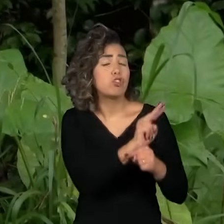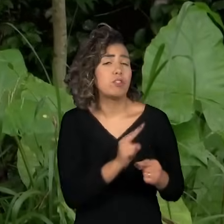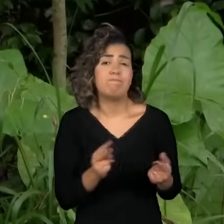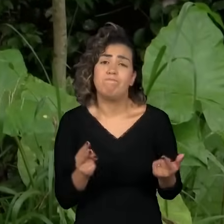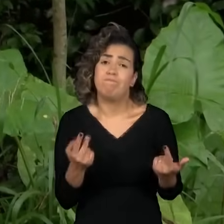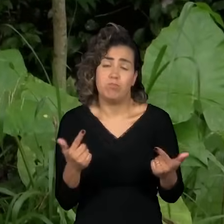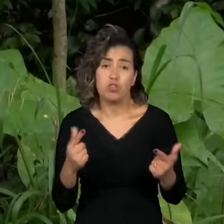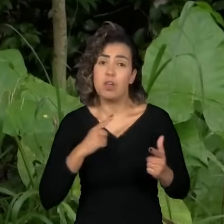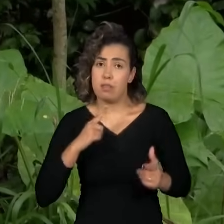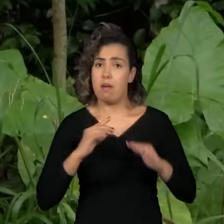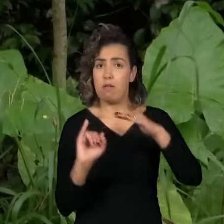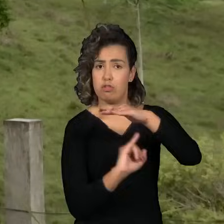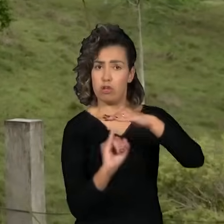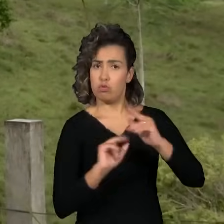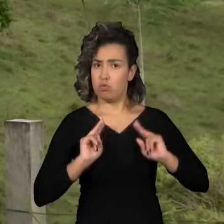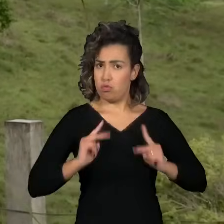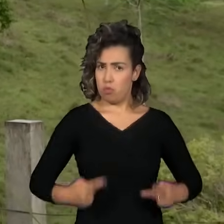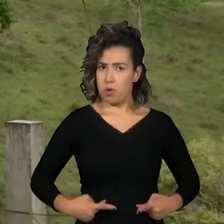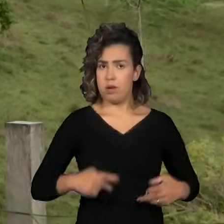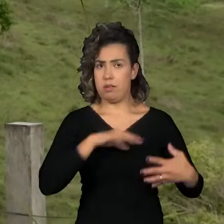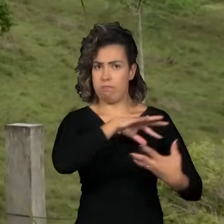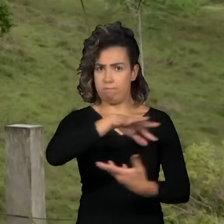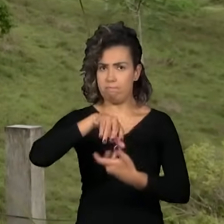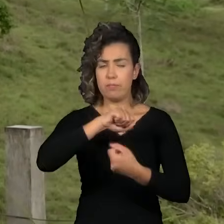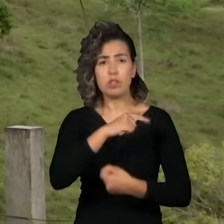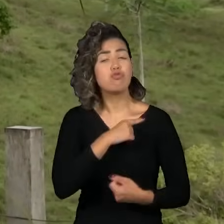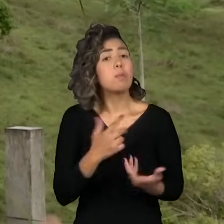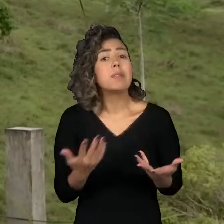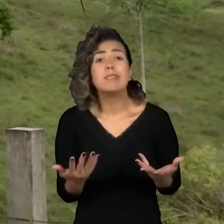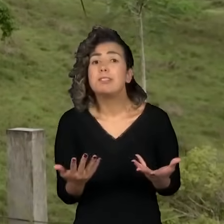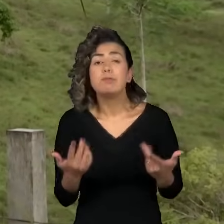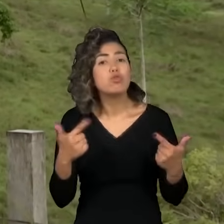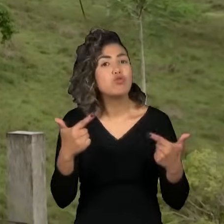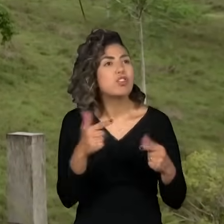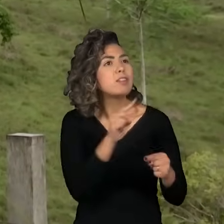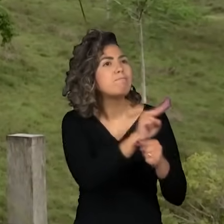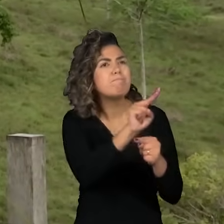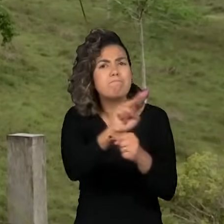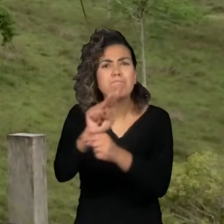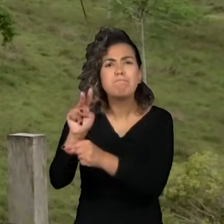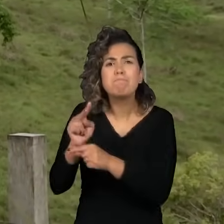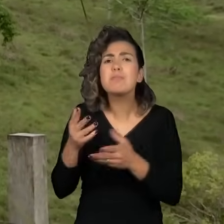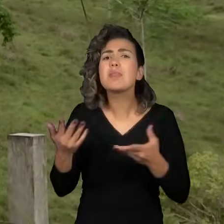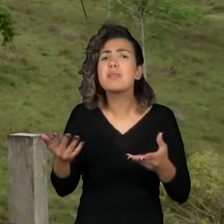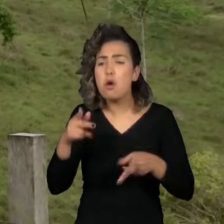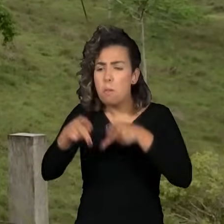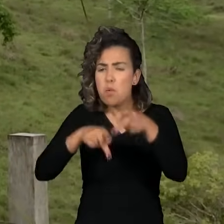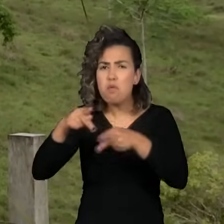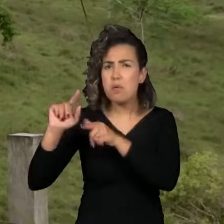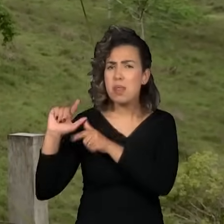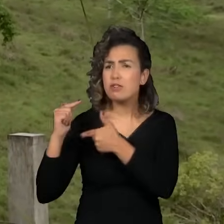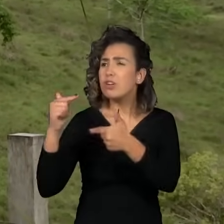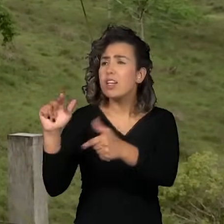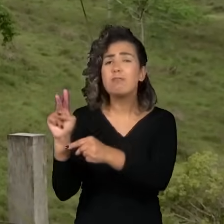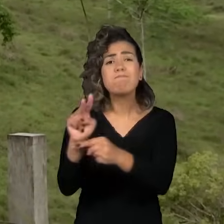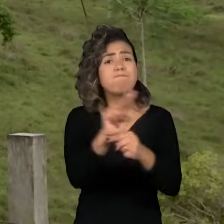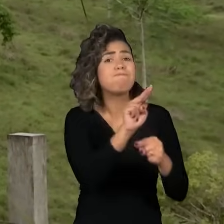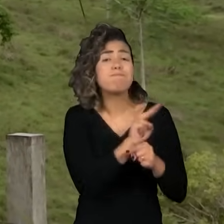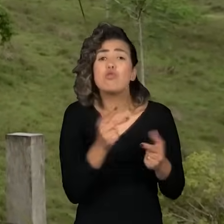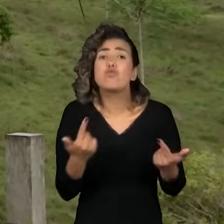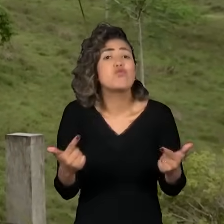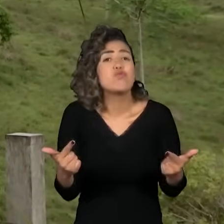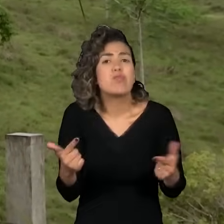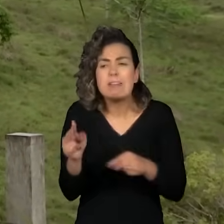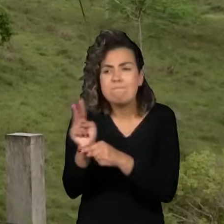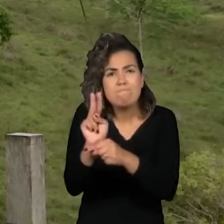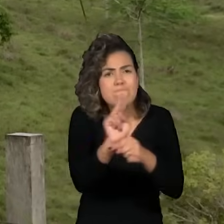Homem e do Meio Ambiente da Amazônia. Sem destinação à conservação ou aos povos tradicionais, elas se tornam alvos fáceis